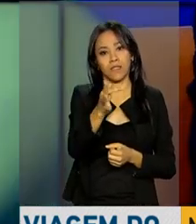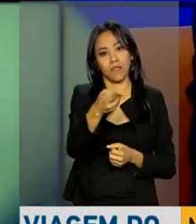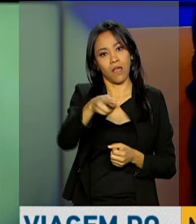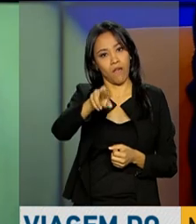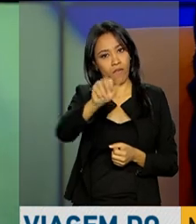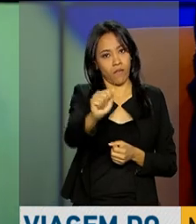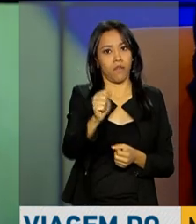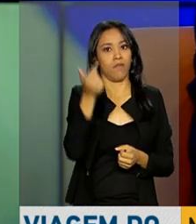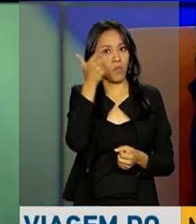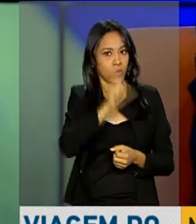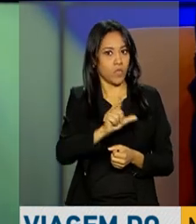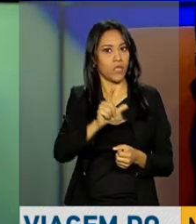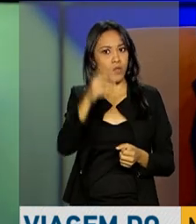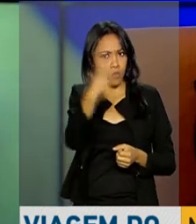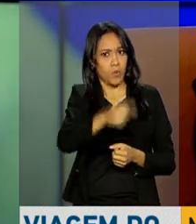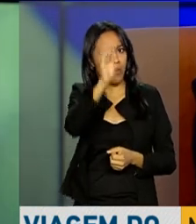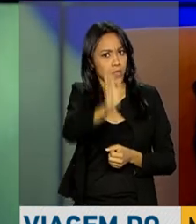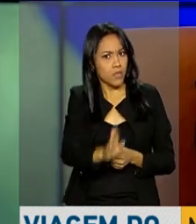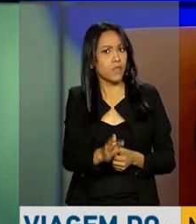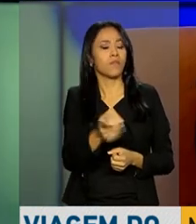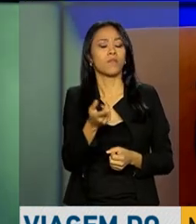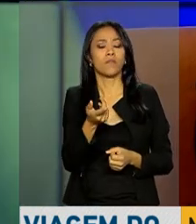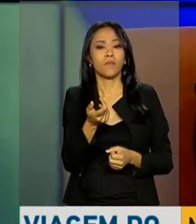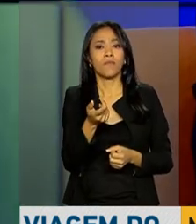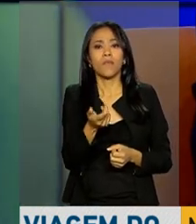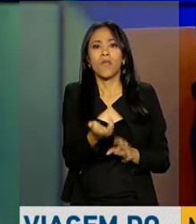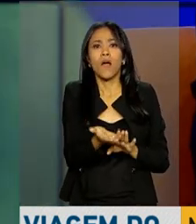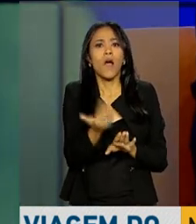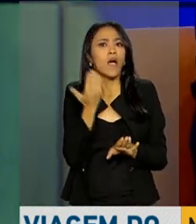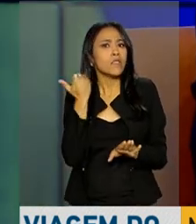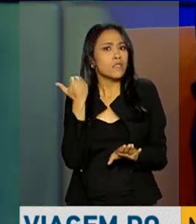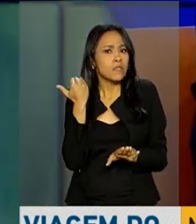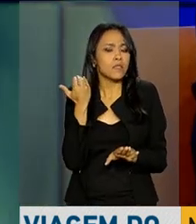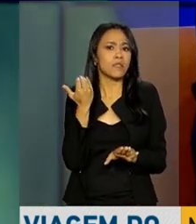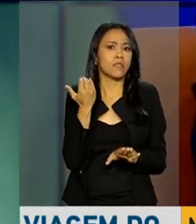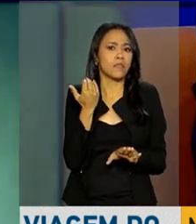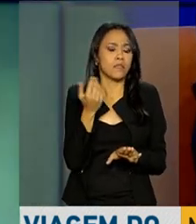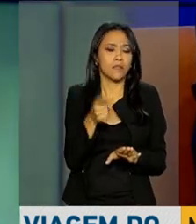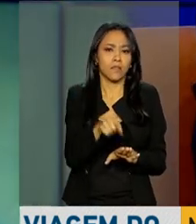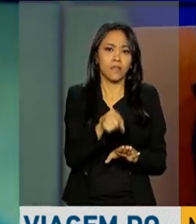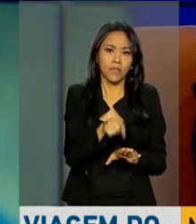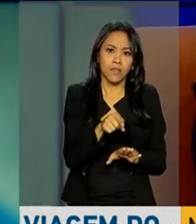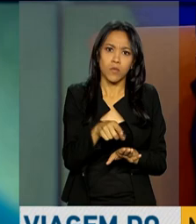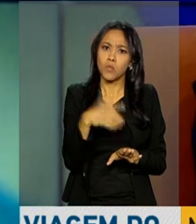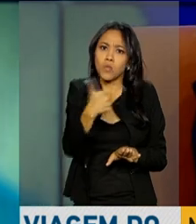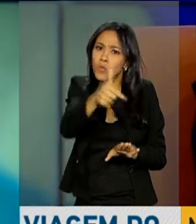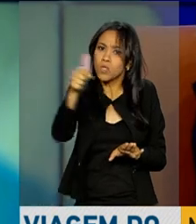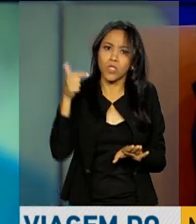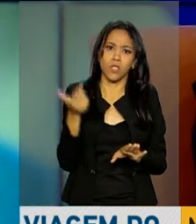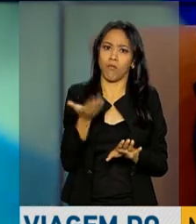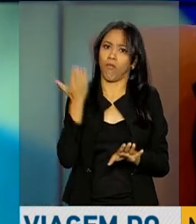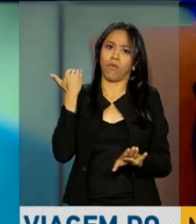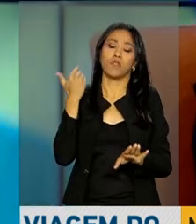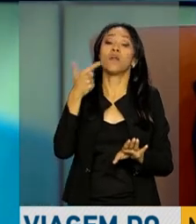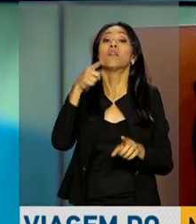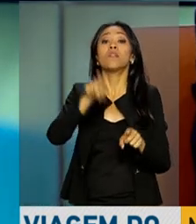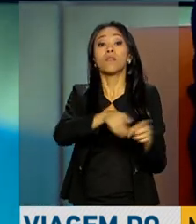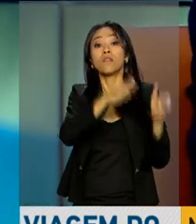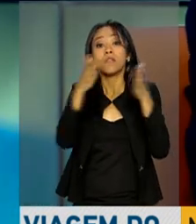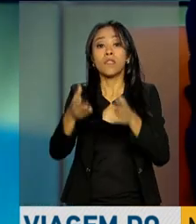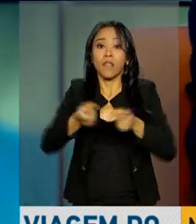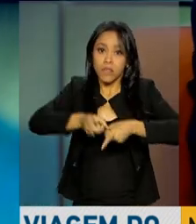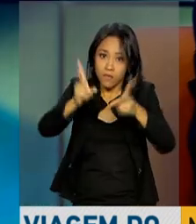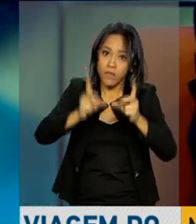de grãos no Brasil. Não houve jamais safra desse tamanho. Nas exportações,